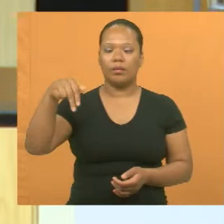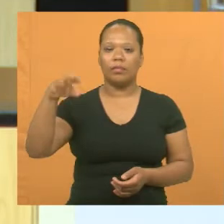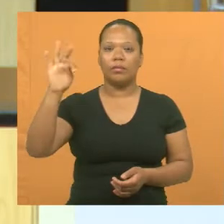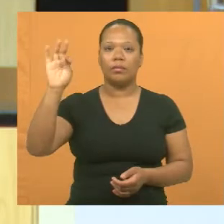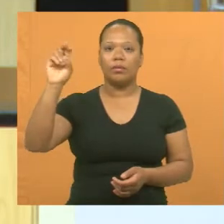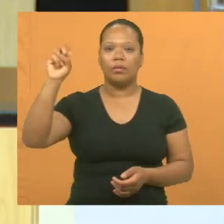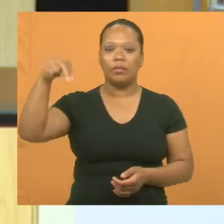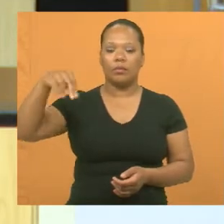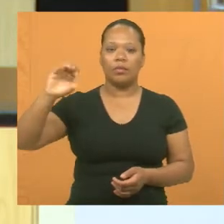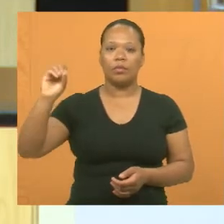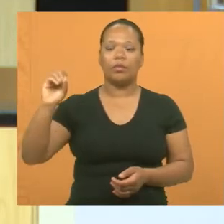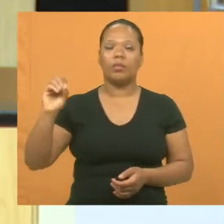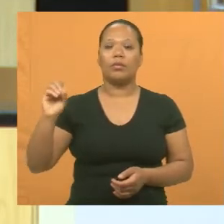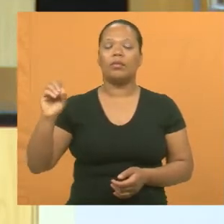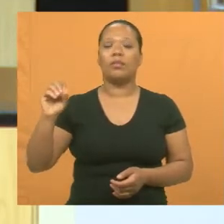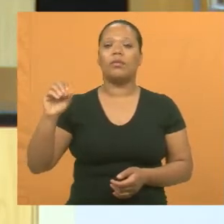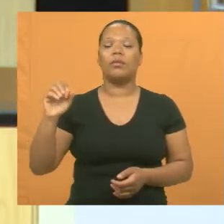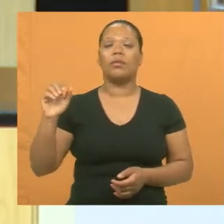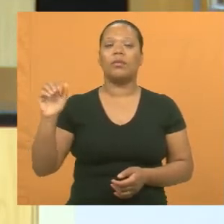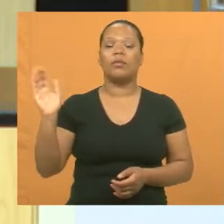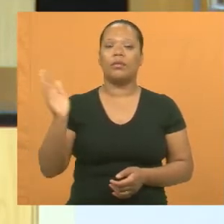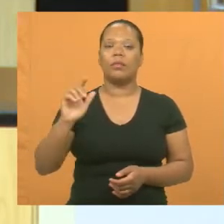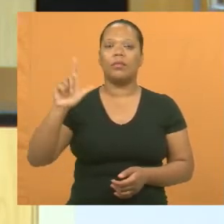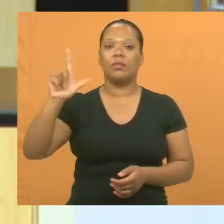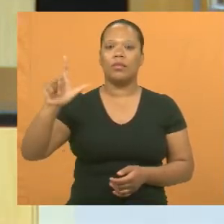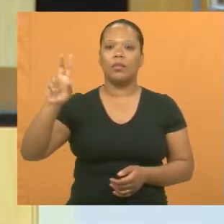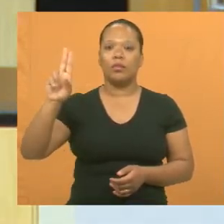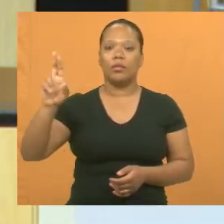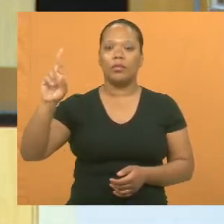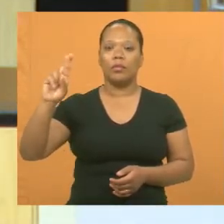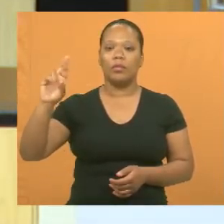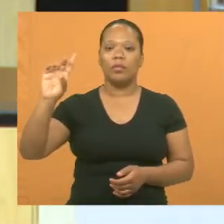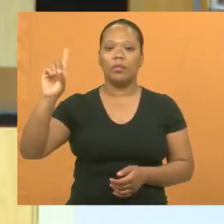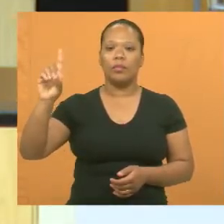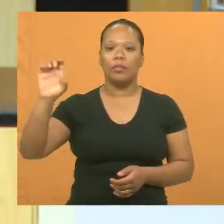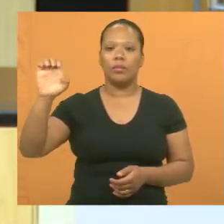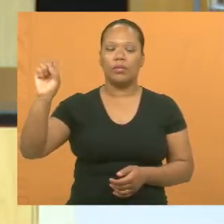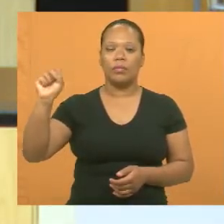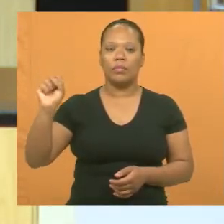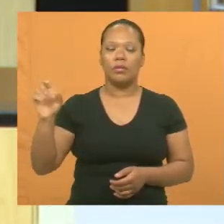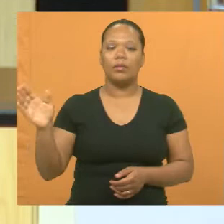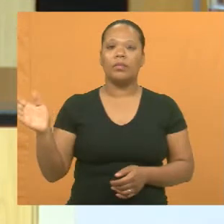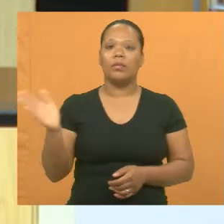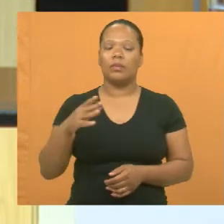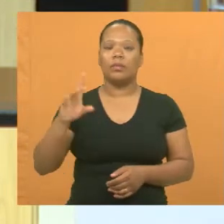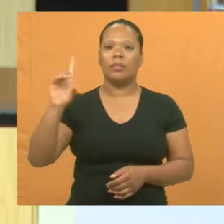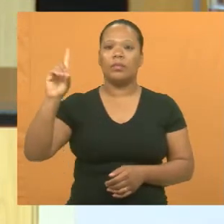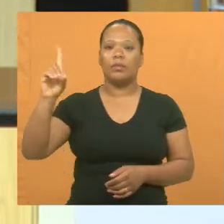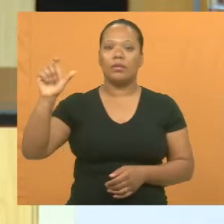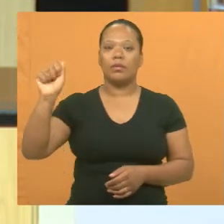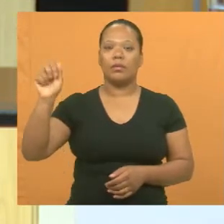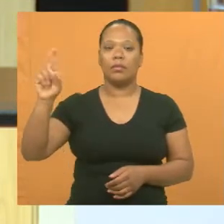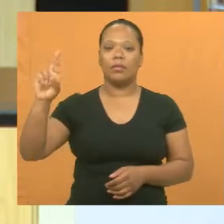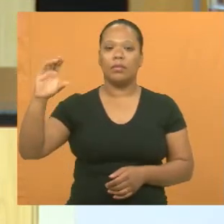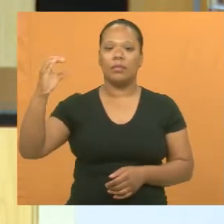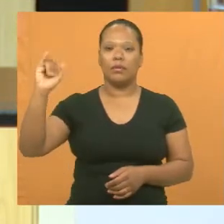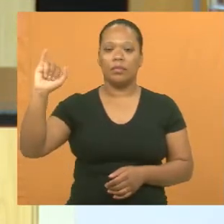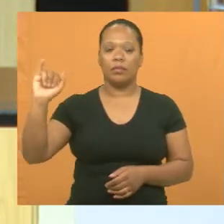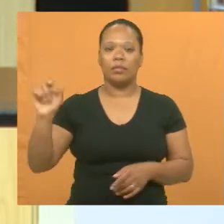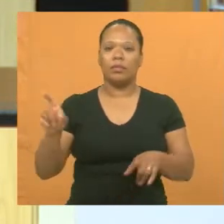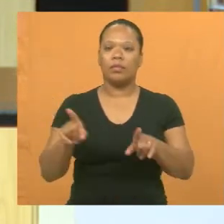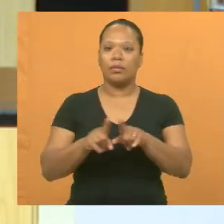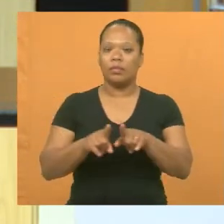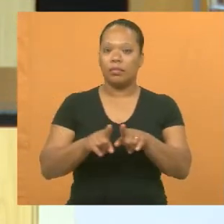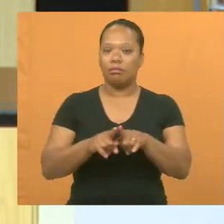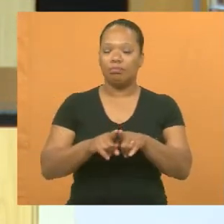Maria de Lourdes, a Lourdinha e o seu Darcy. E também saudar a equipe do escritório técnico da Fundação